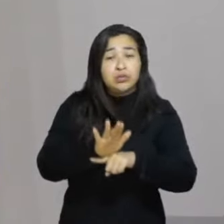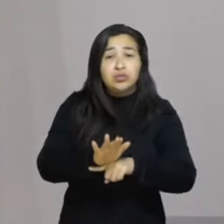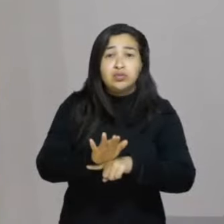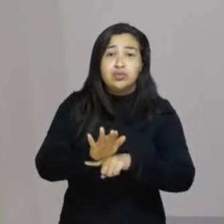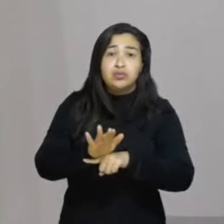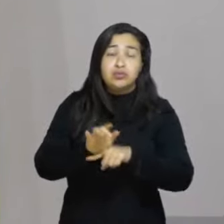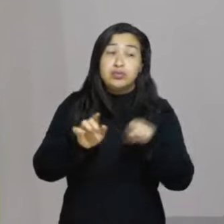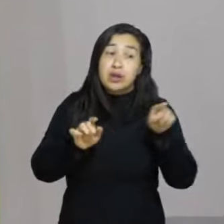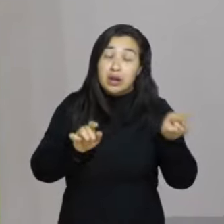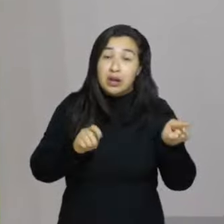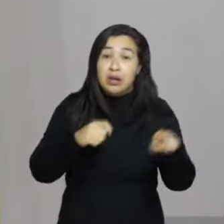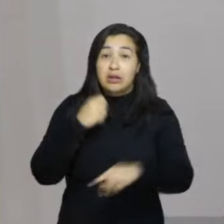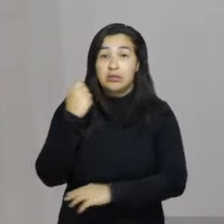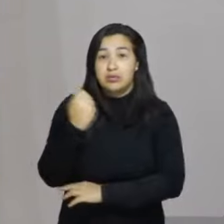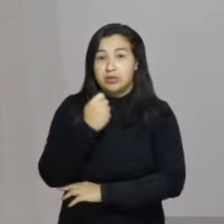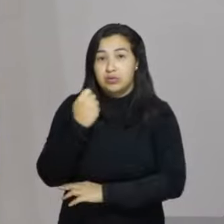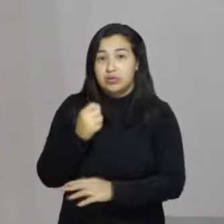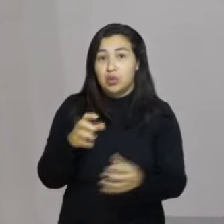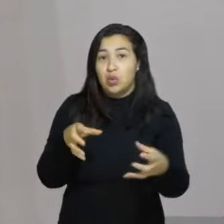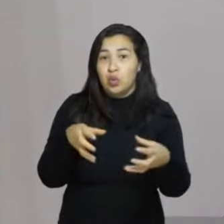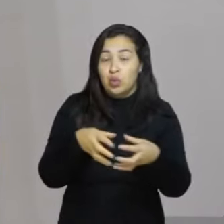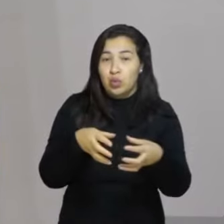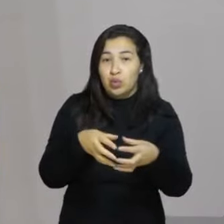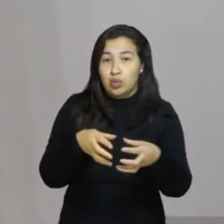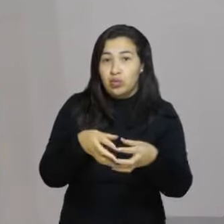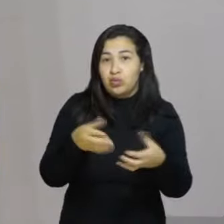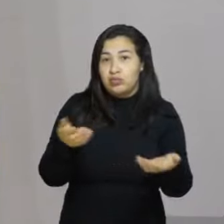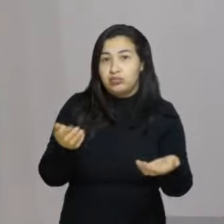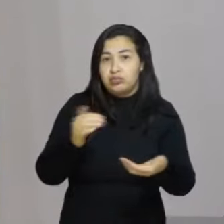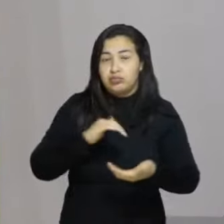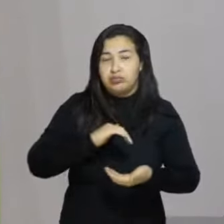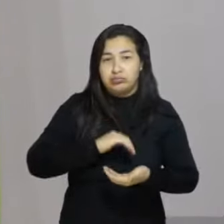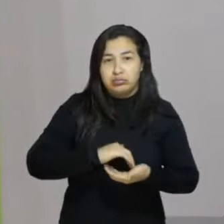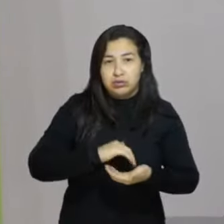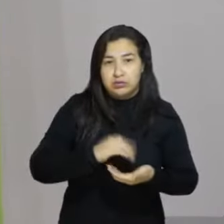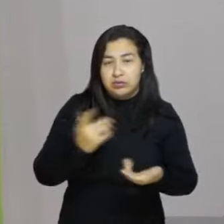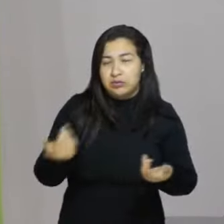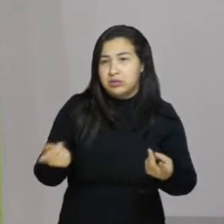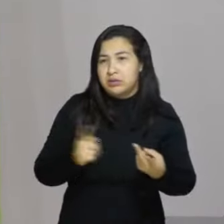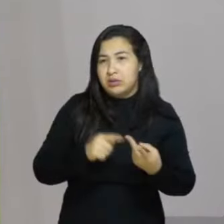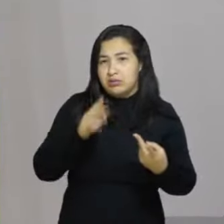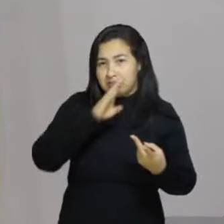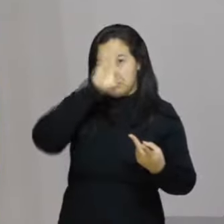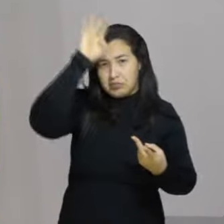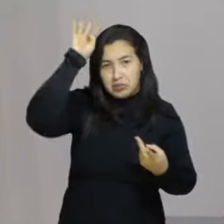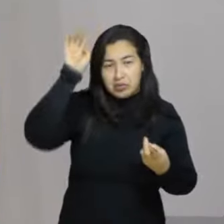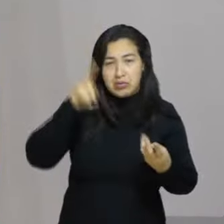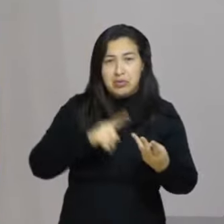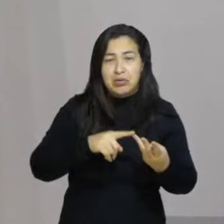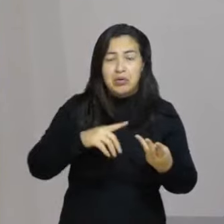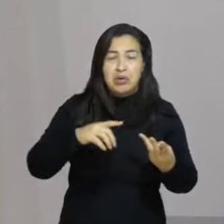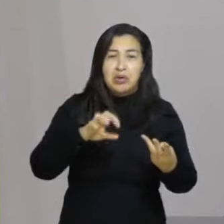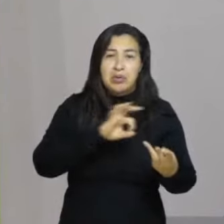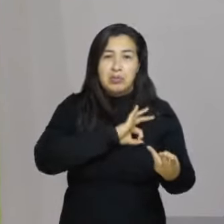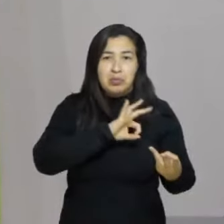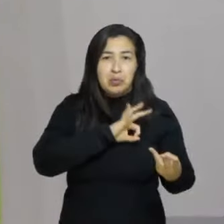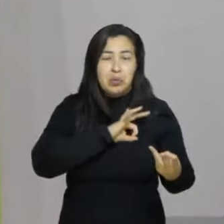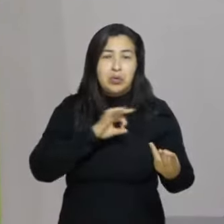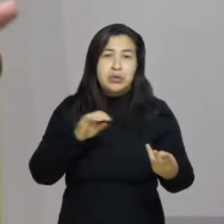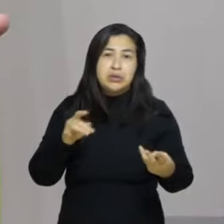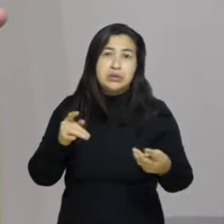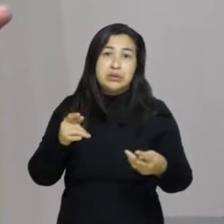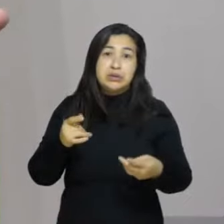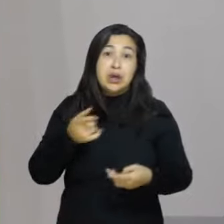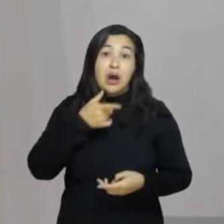no Rio Grande do Sul, através da sua equipe da Polícia Militar, da Polícia Civil, do Corpo de Bombeiros, que ontem mandou mais uma equipe